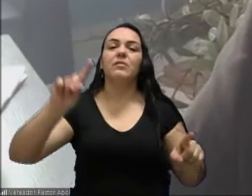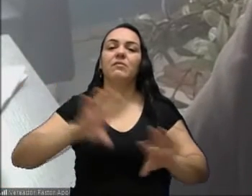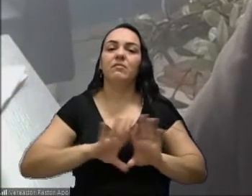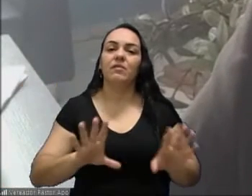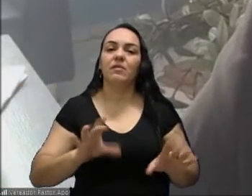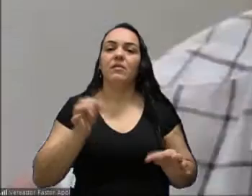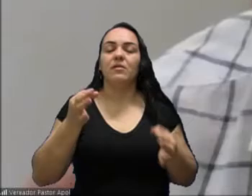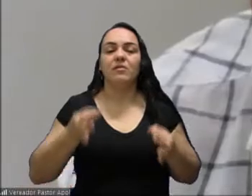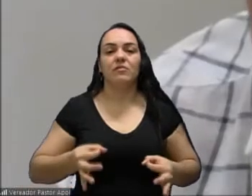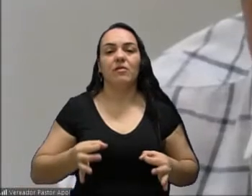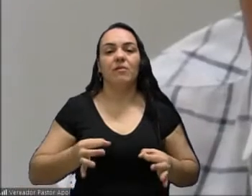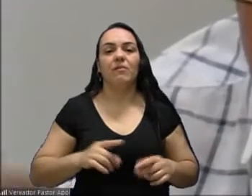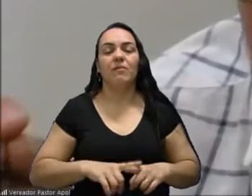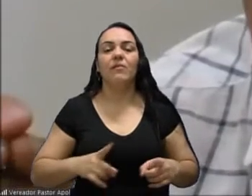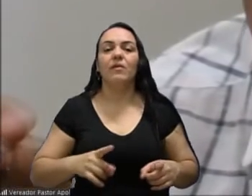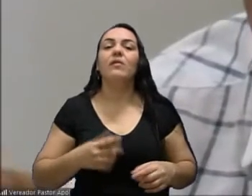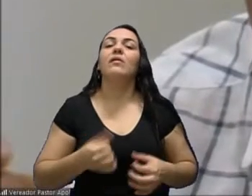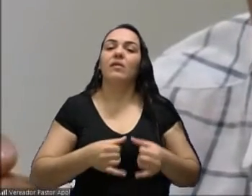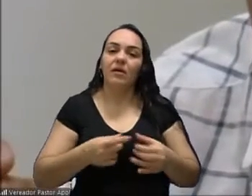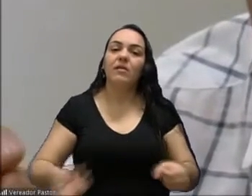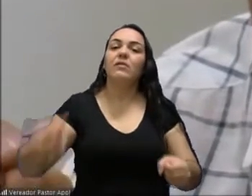assim que a prefeita estiver